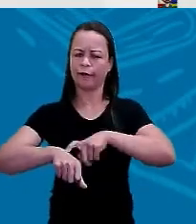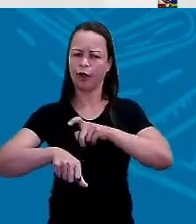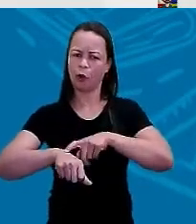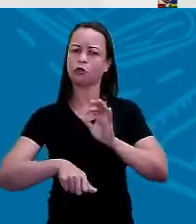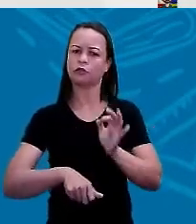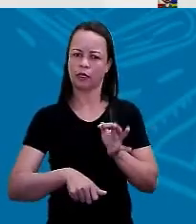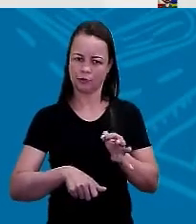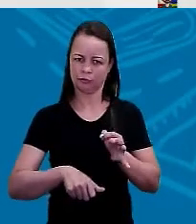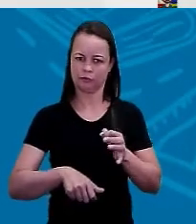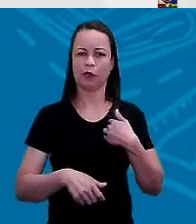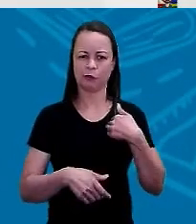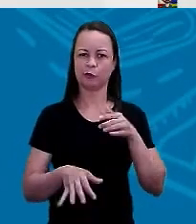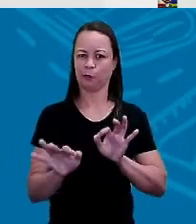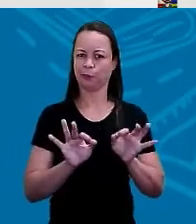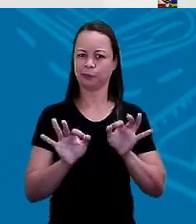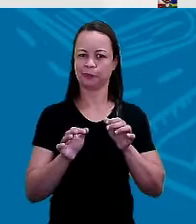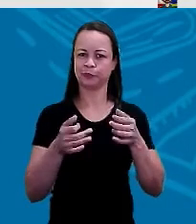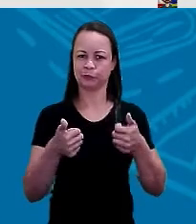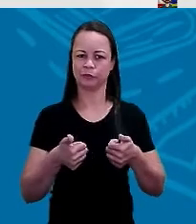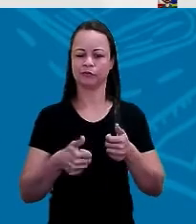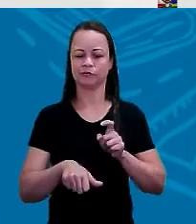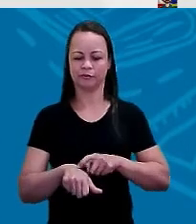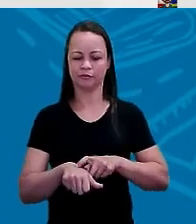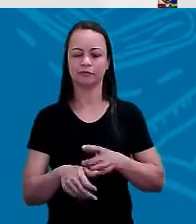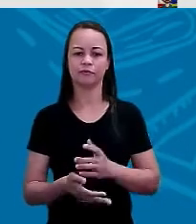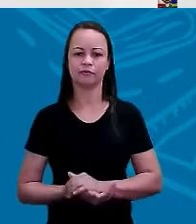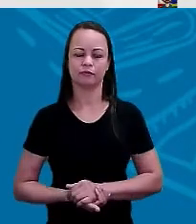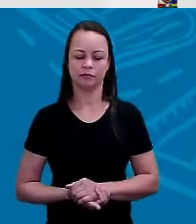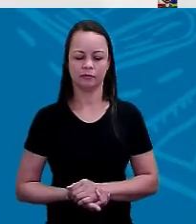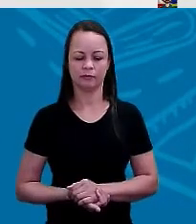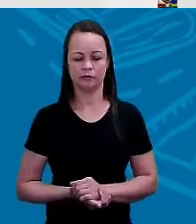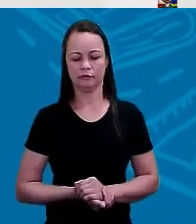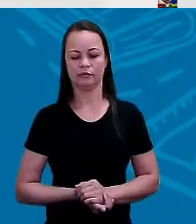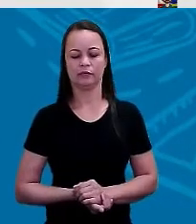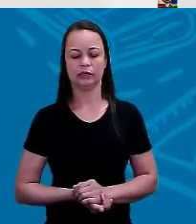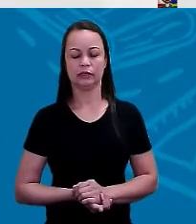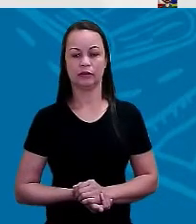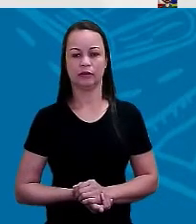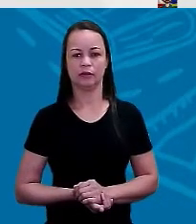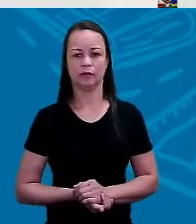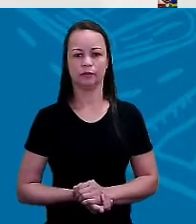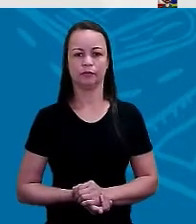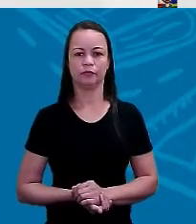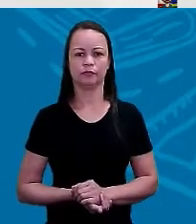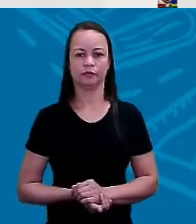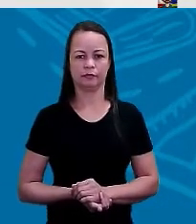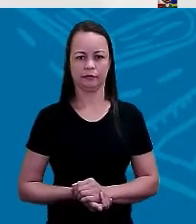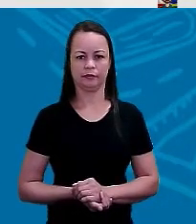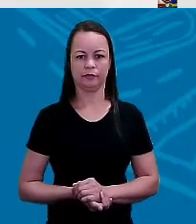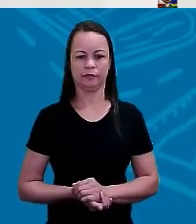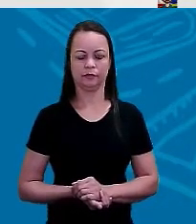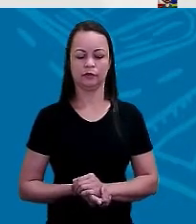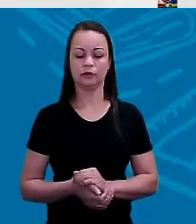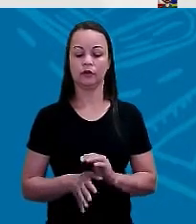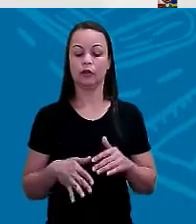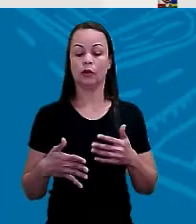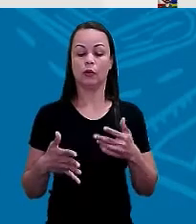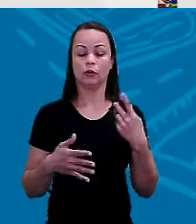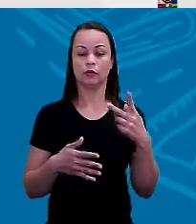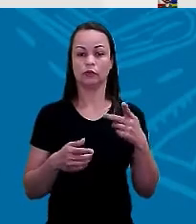viu? Cuidado. So, they weren't at home. They weren't at home. They were out. Ou